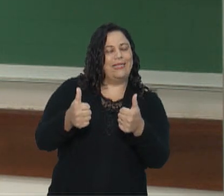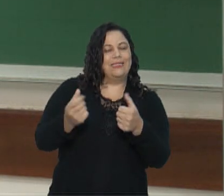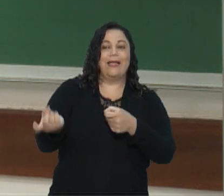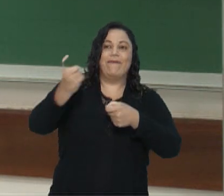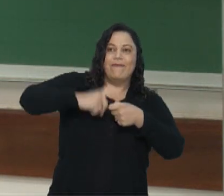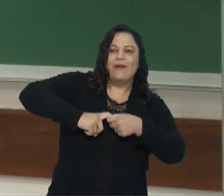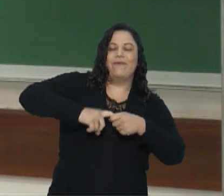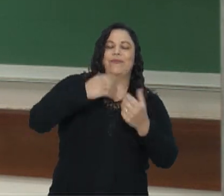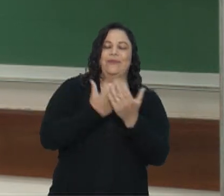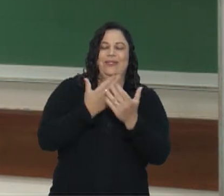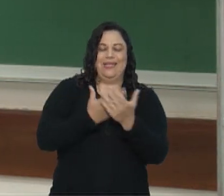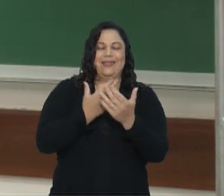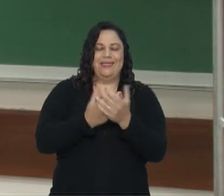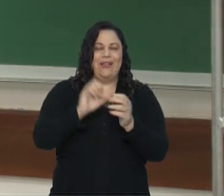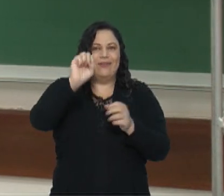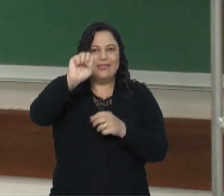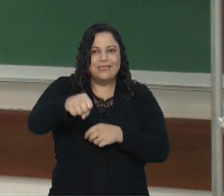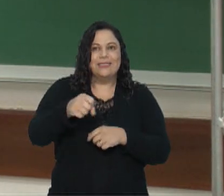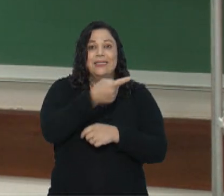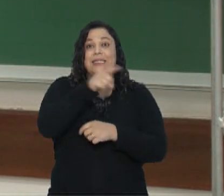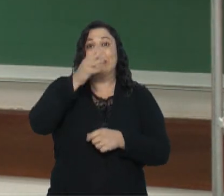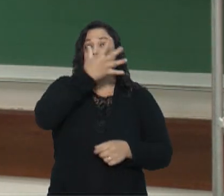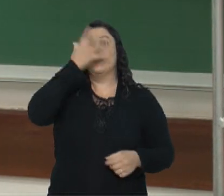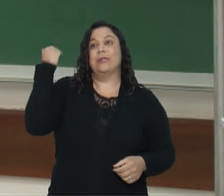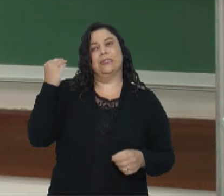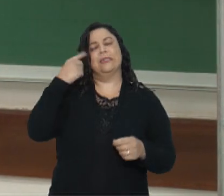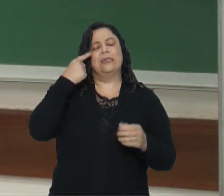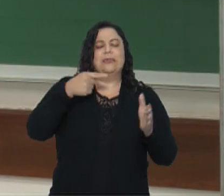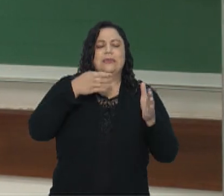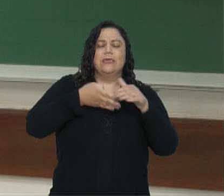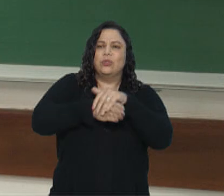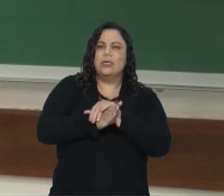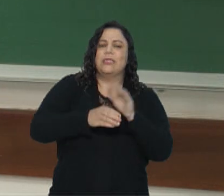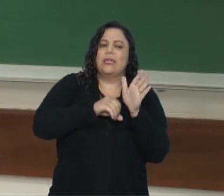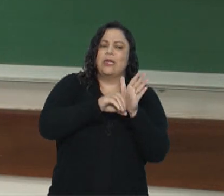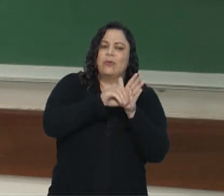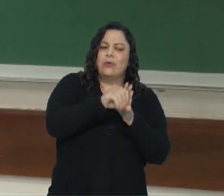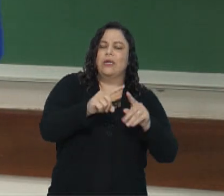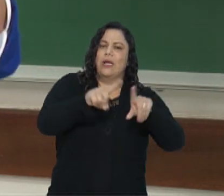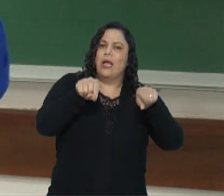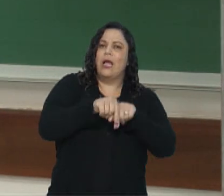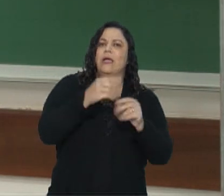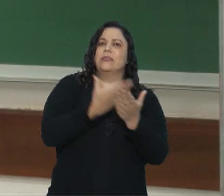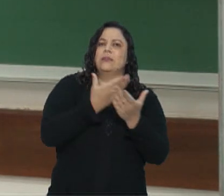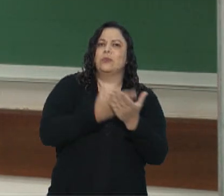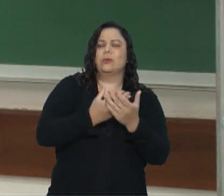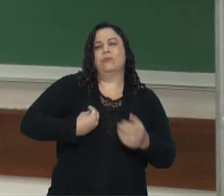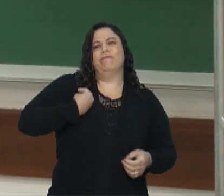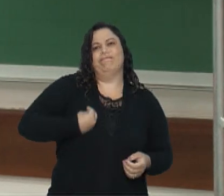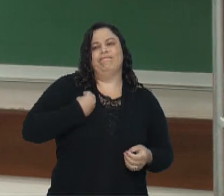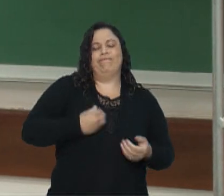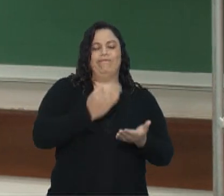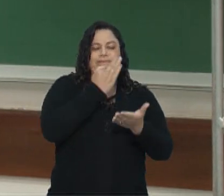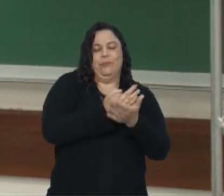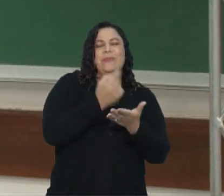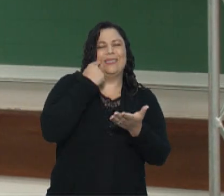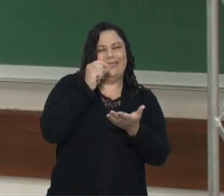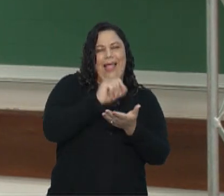aula sim, ok? Não esqueçam de acessar o Classroom, gente, não esqueçam, hein? Lá a presençazinha,